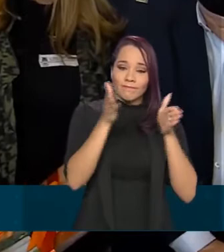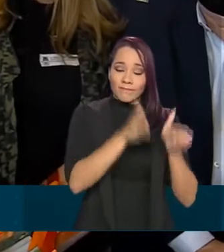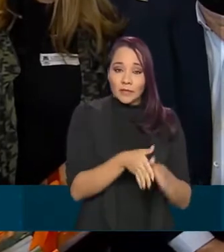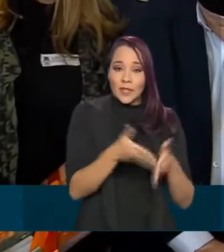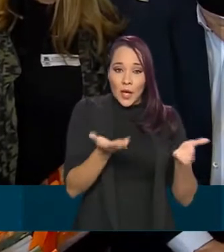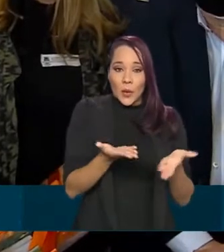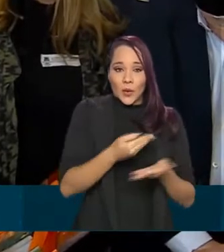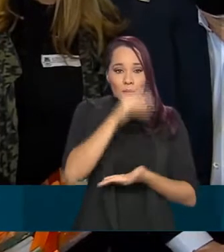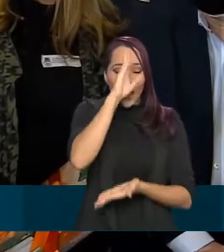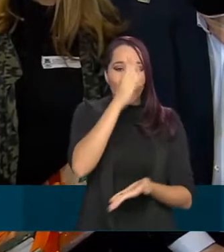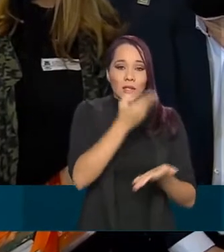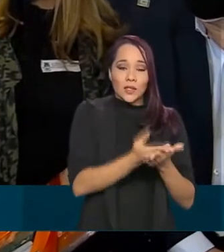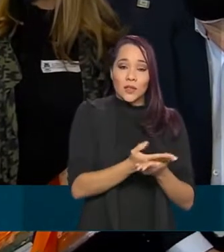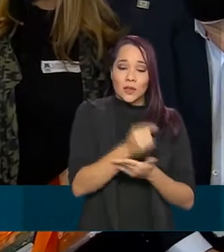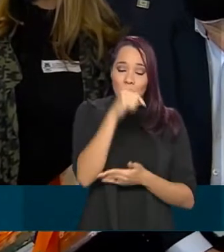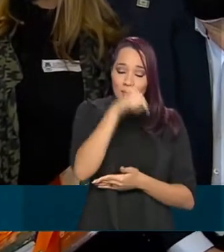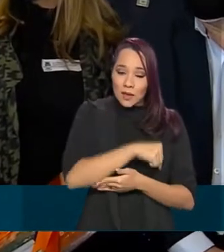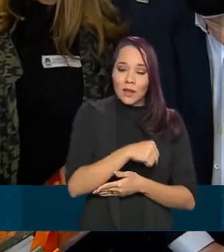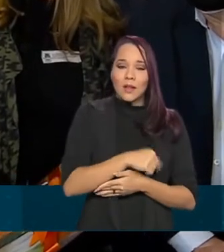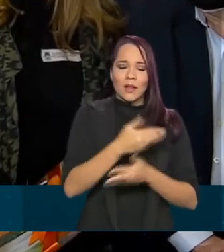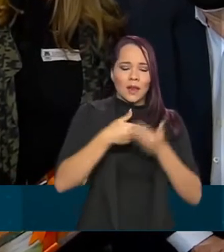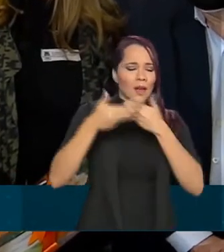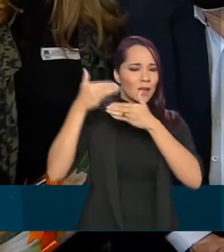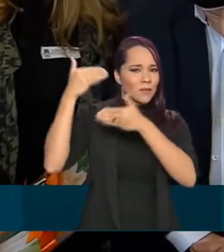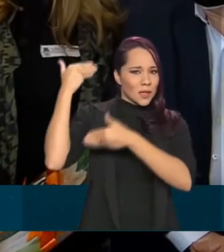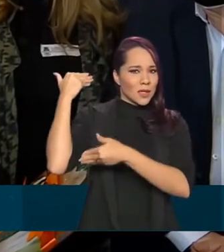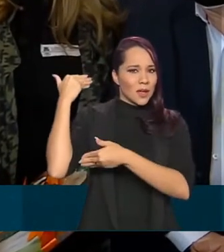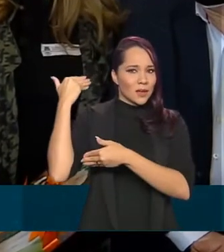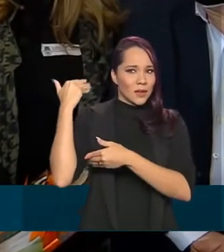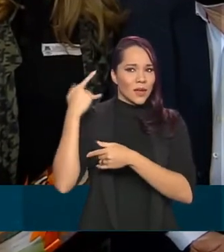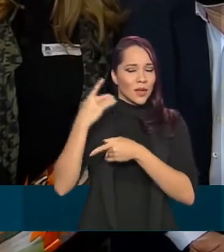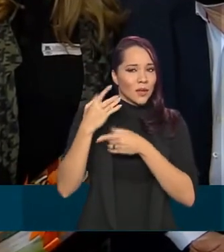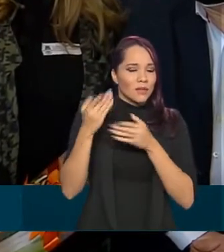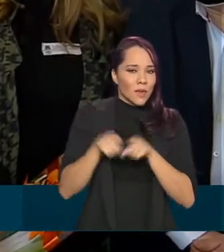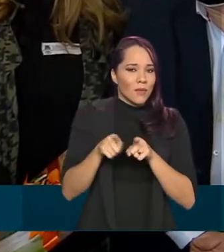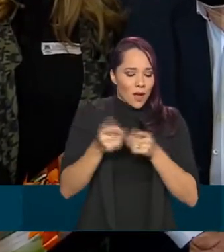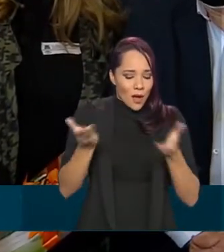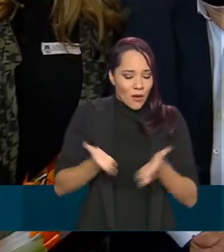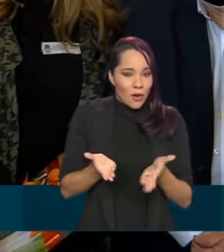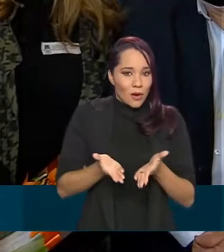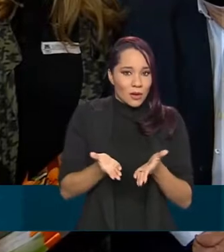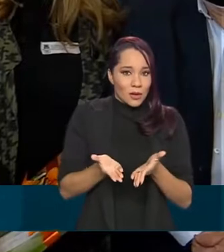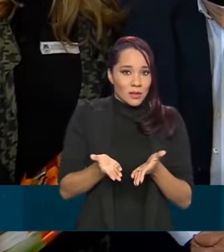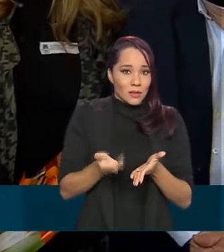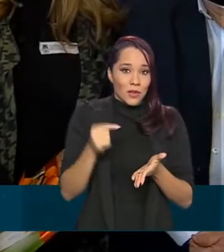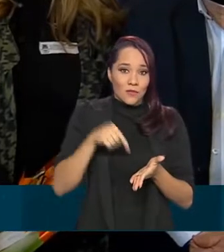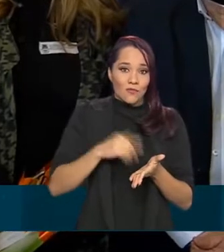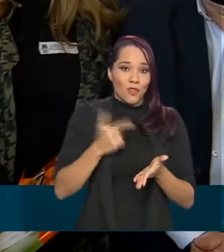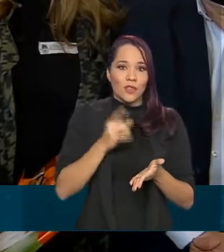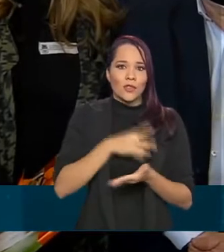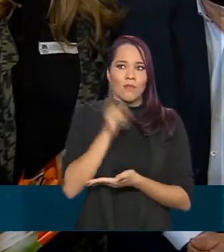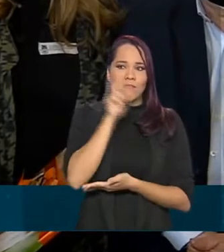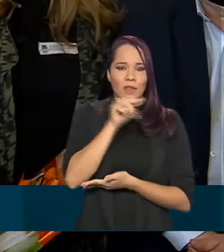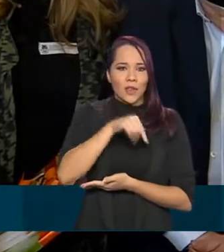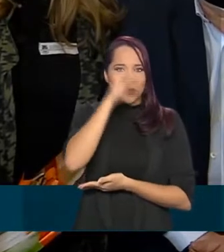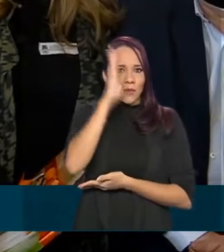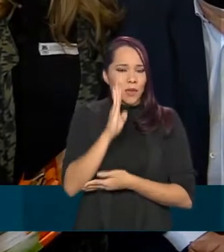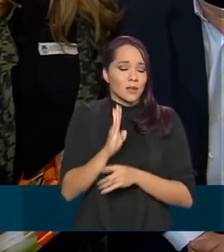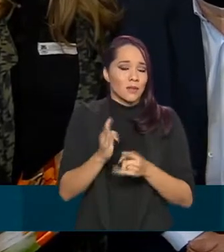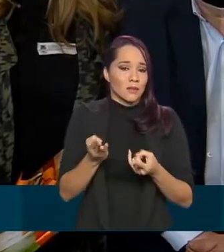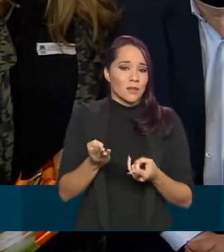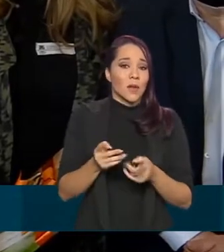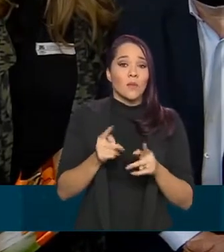que aquele momento lá de trás, um próximo presente, nós não viemos mais ver aqui no Brasil, porque afinal de